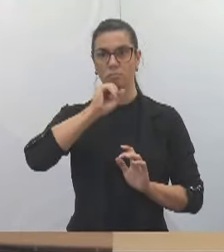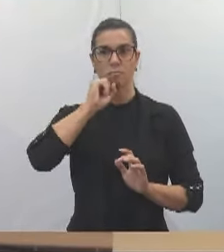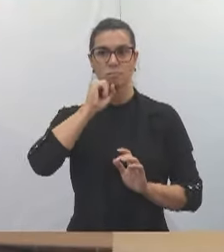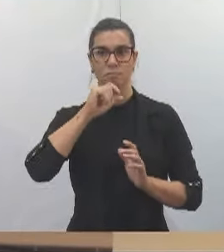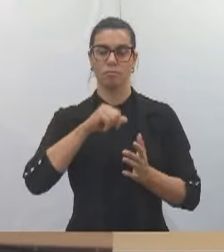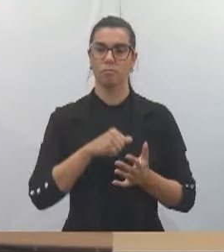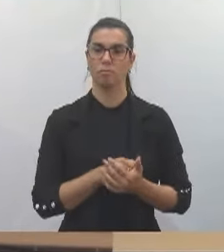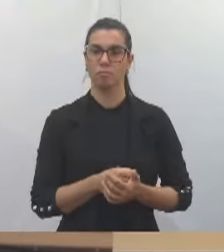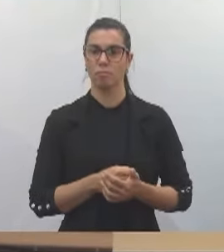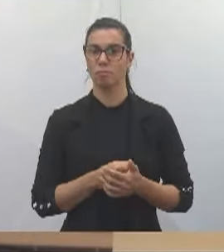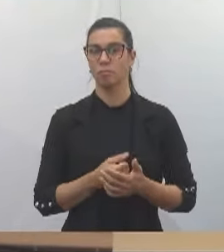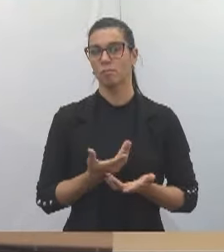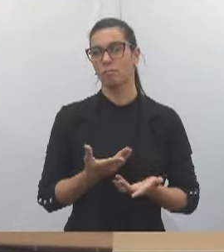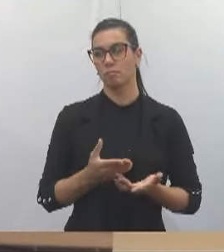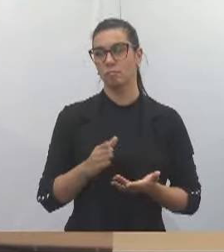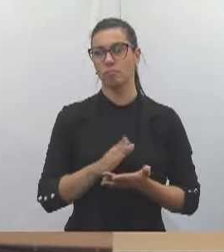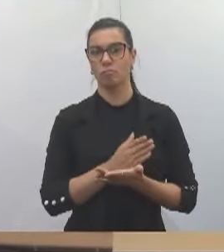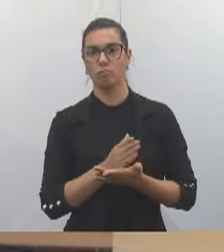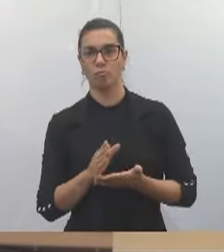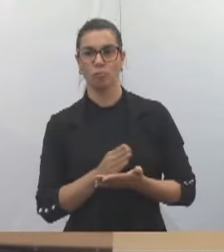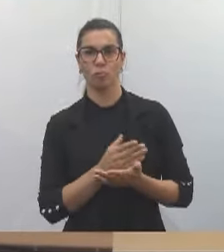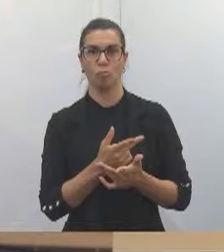observações, porque parece que